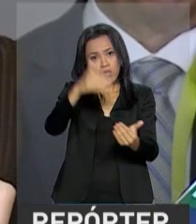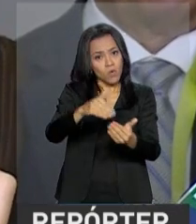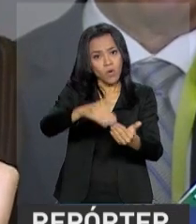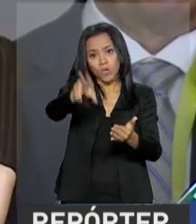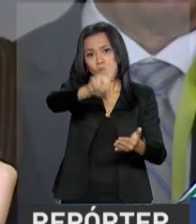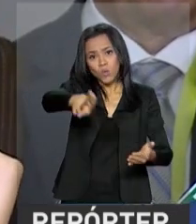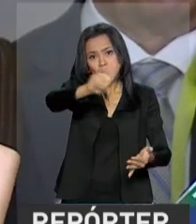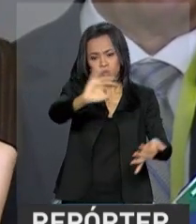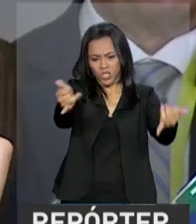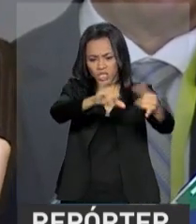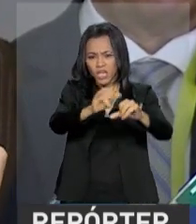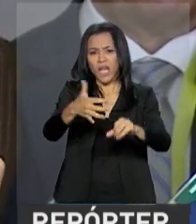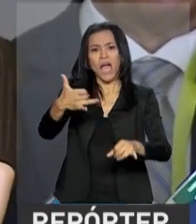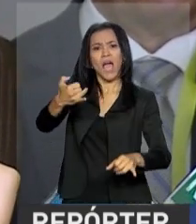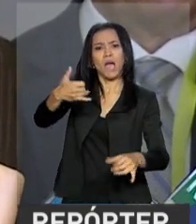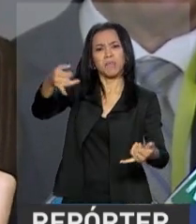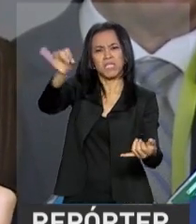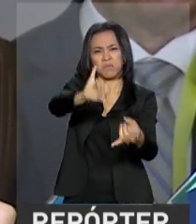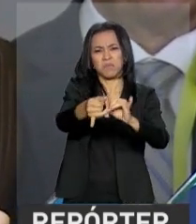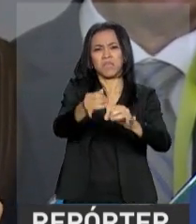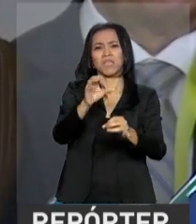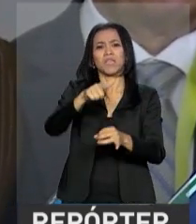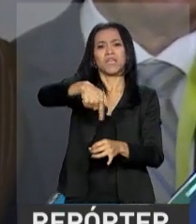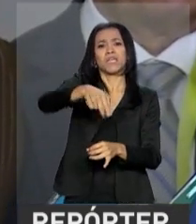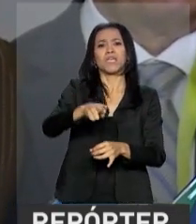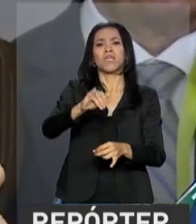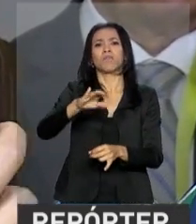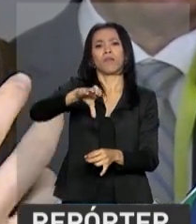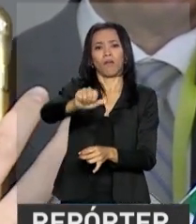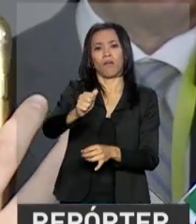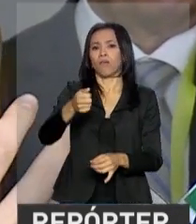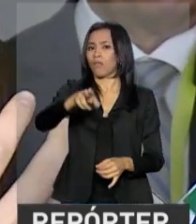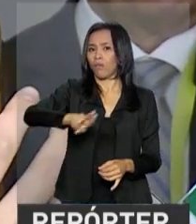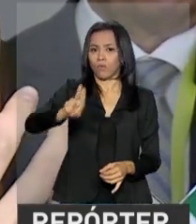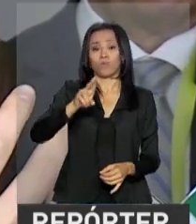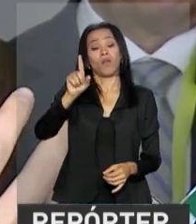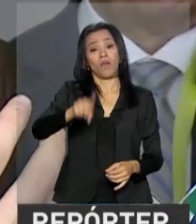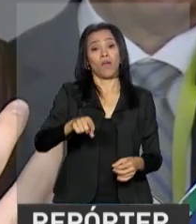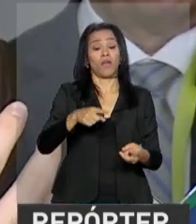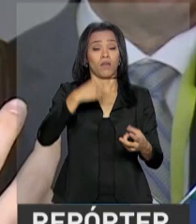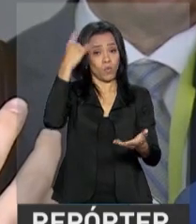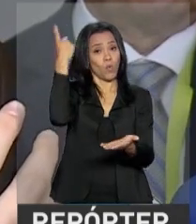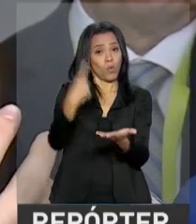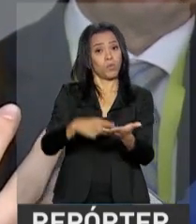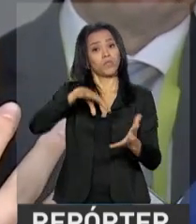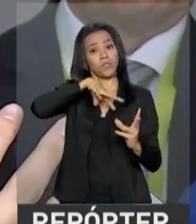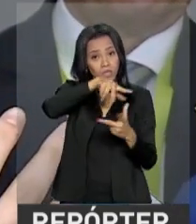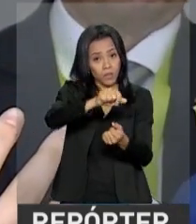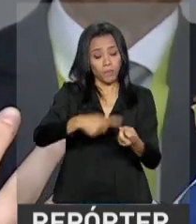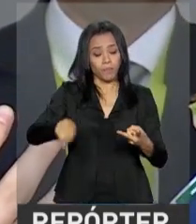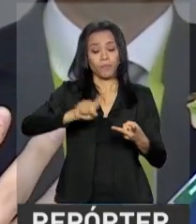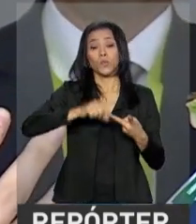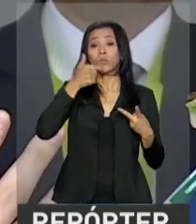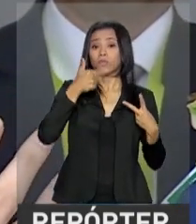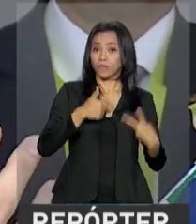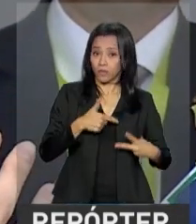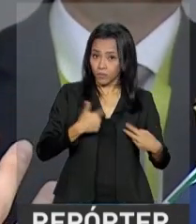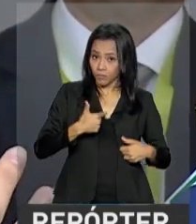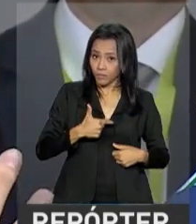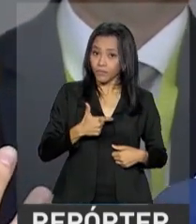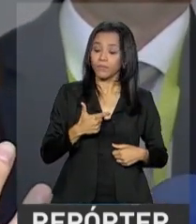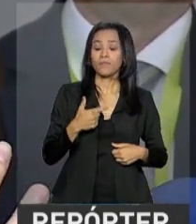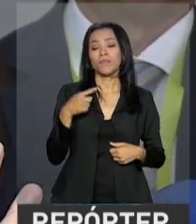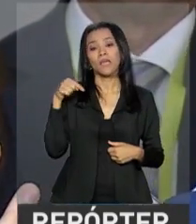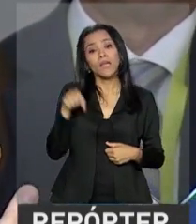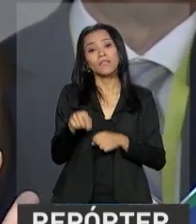até de convenções internacionais, encontros internacionais, não é? Primeiro ponto. Mas segundo ponto é que nós dissemos que essas